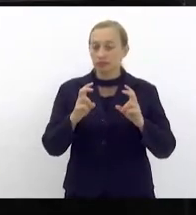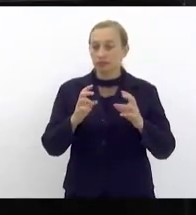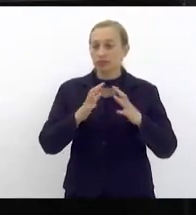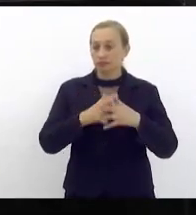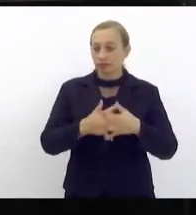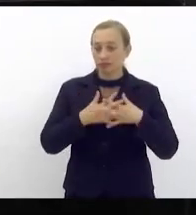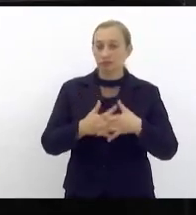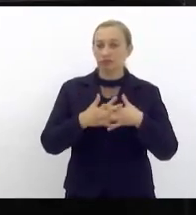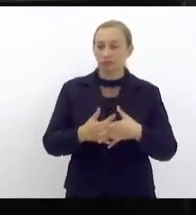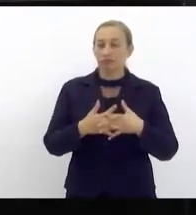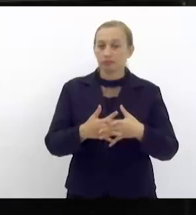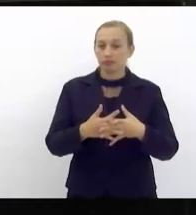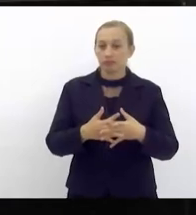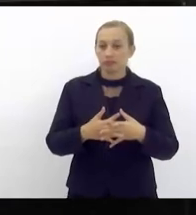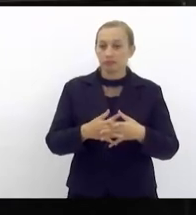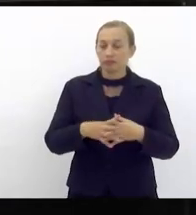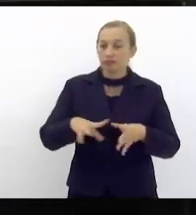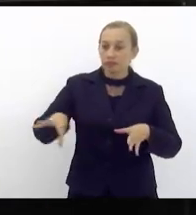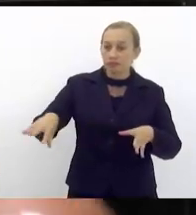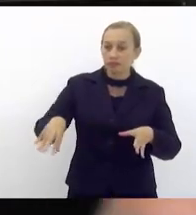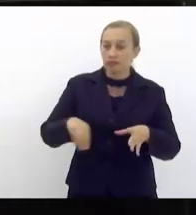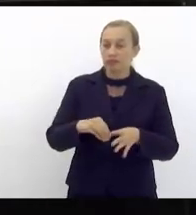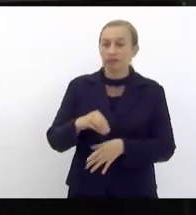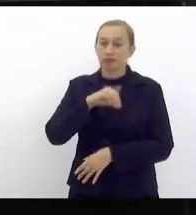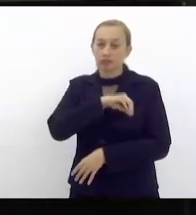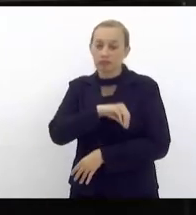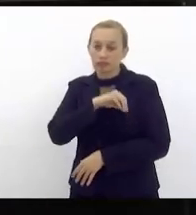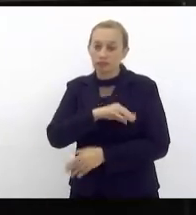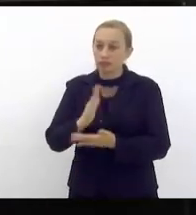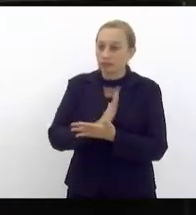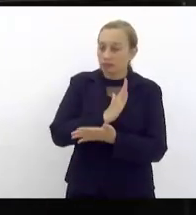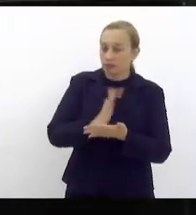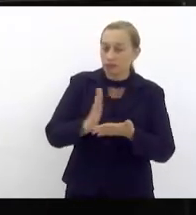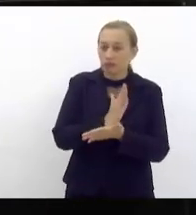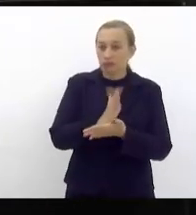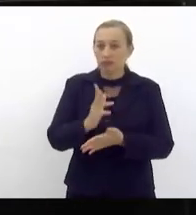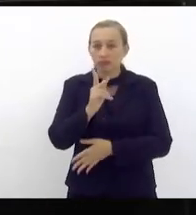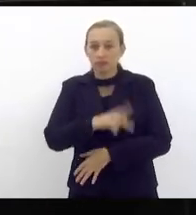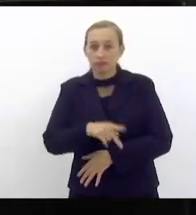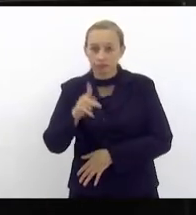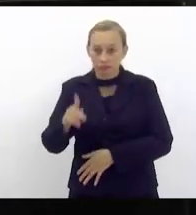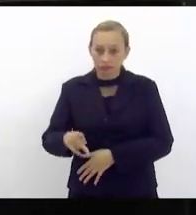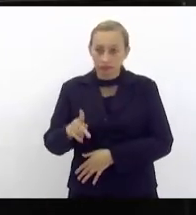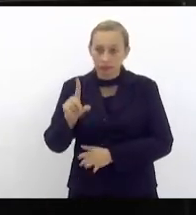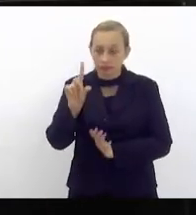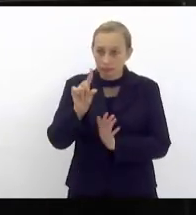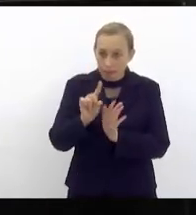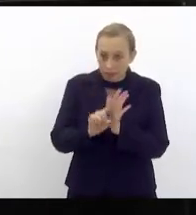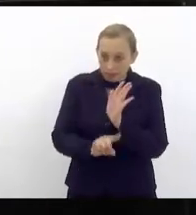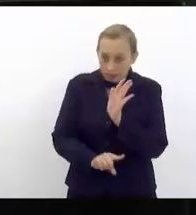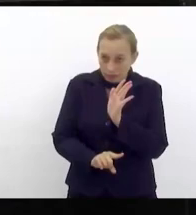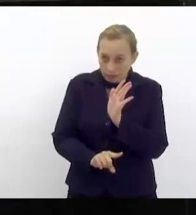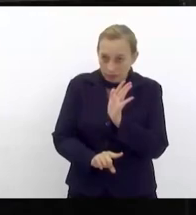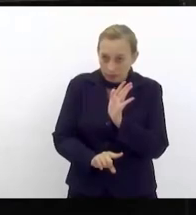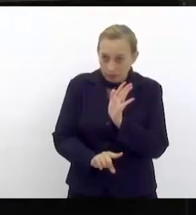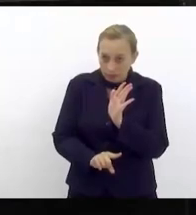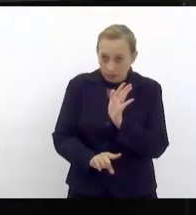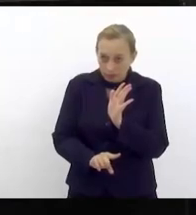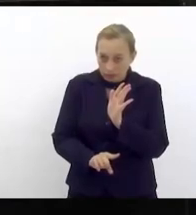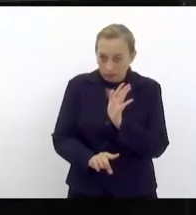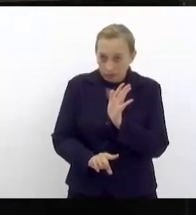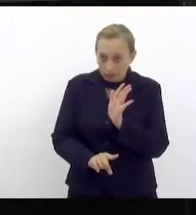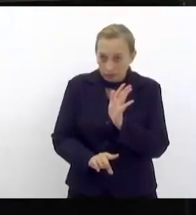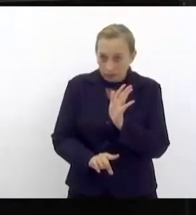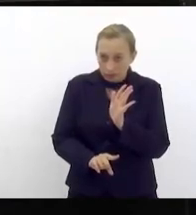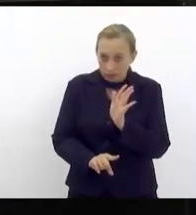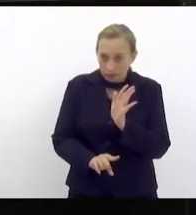incrementar o salário de algumas professoras e professores e diminuir a as lacunas em